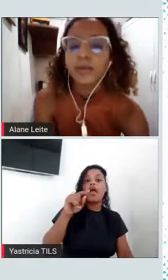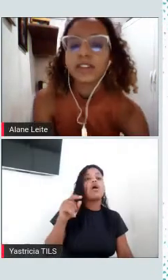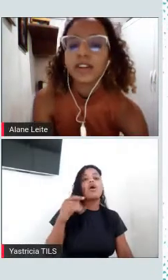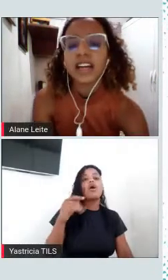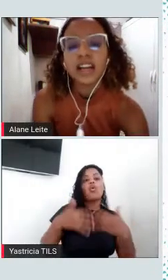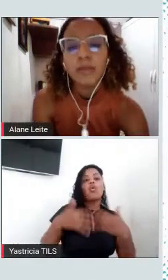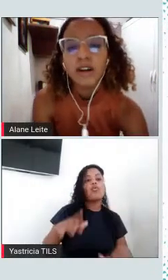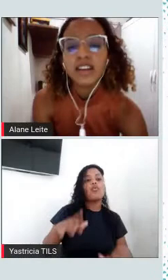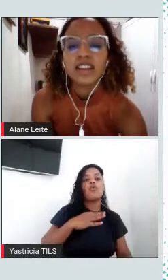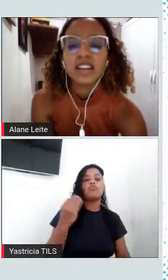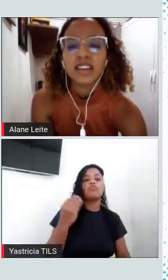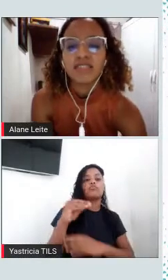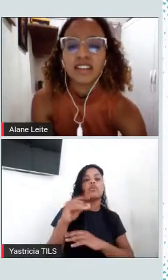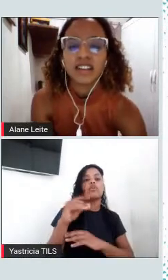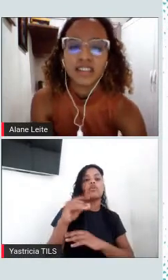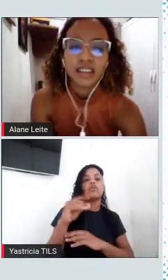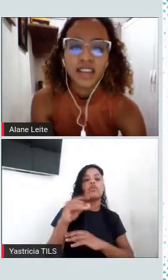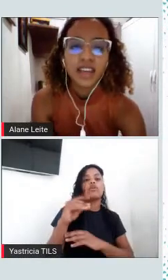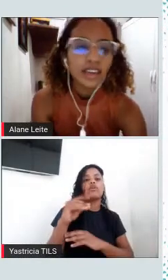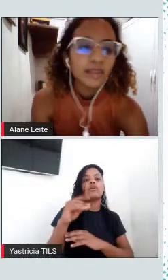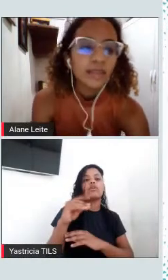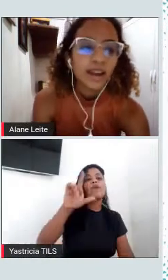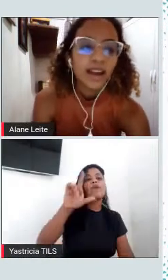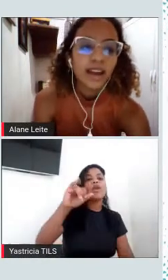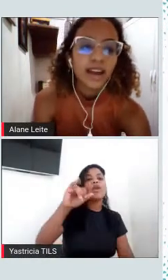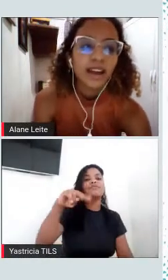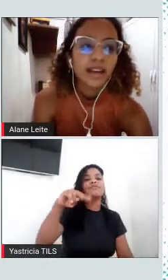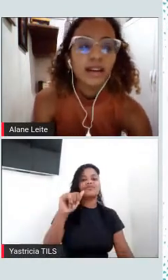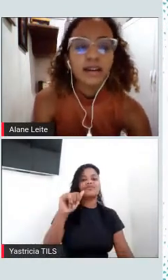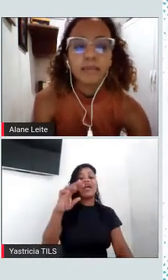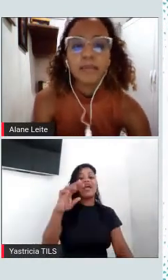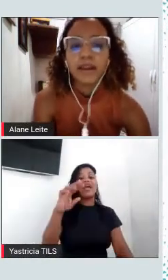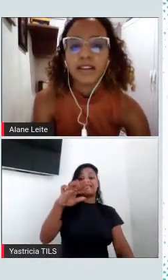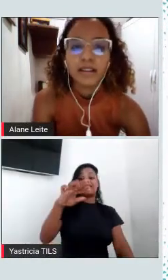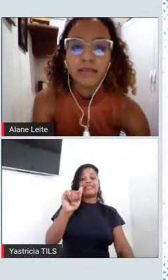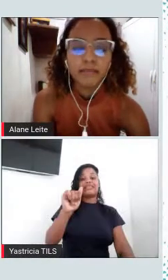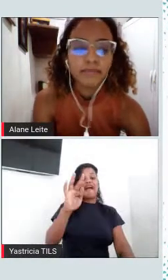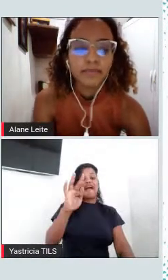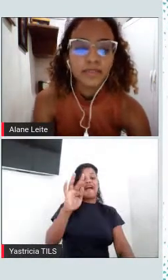era comum a gente colocar aquelas bolinhas de naftalina, né? Para